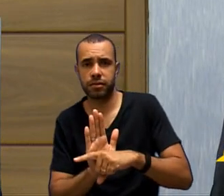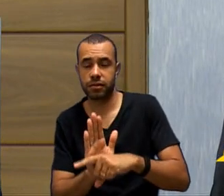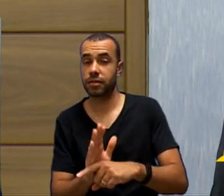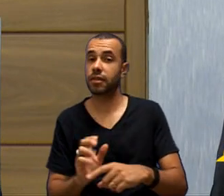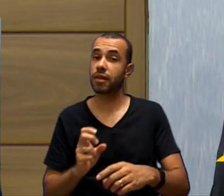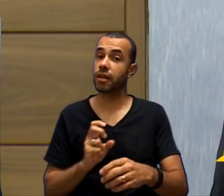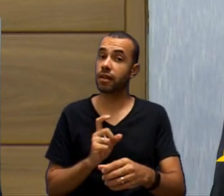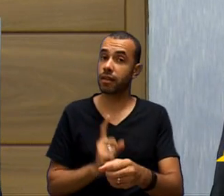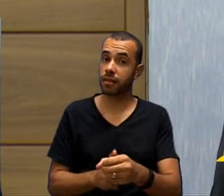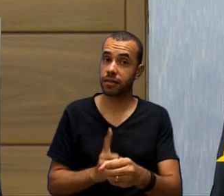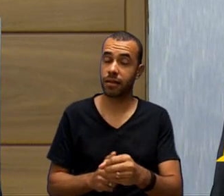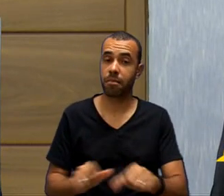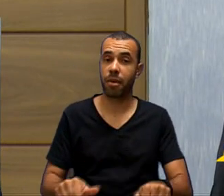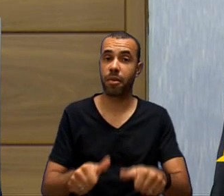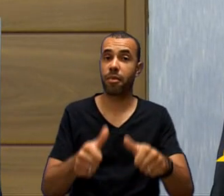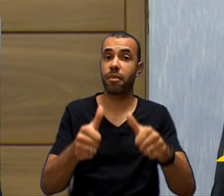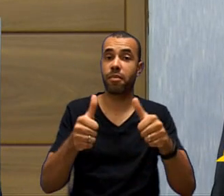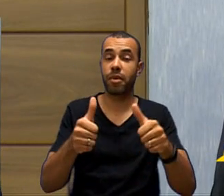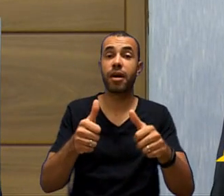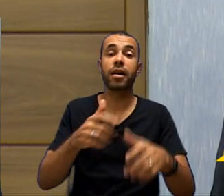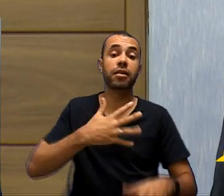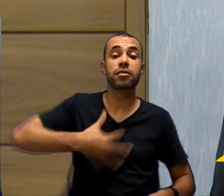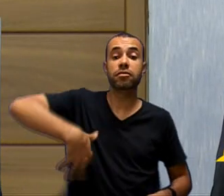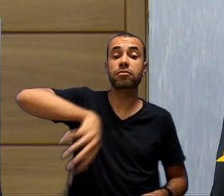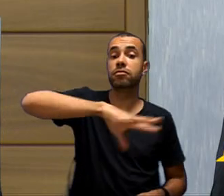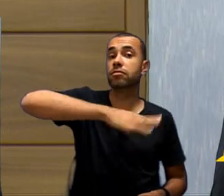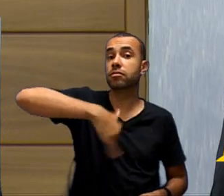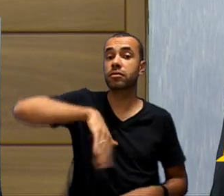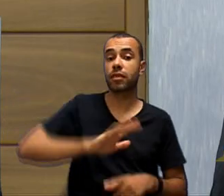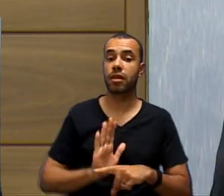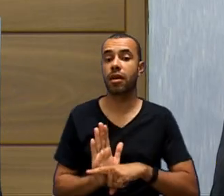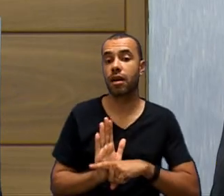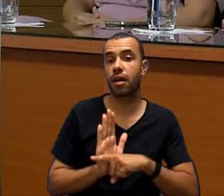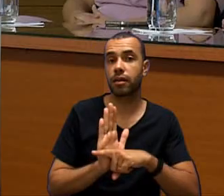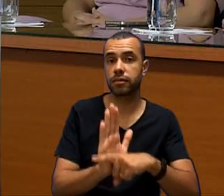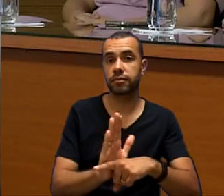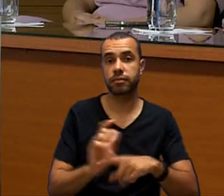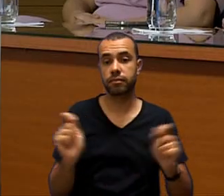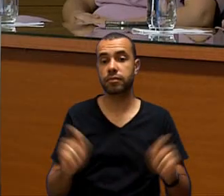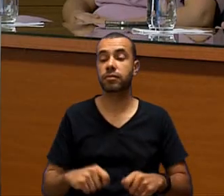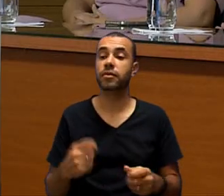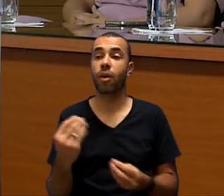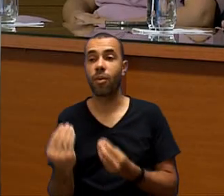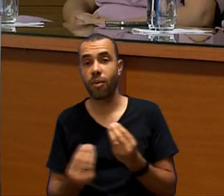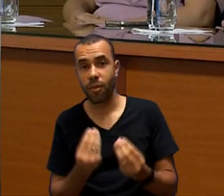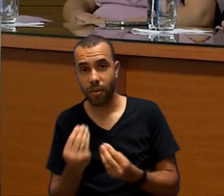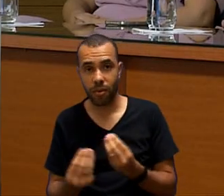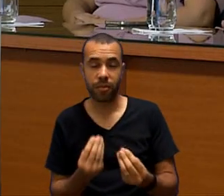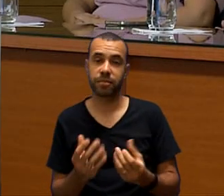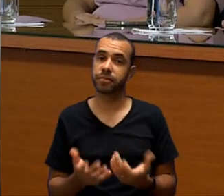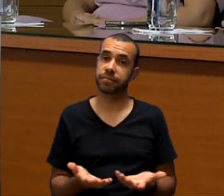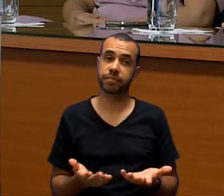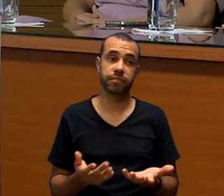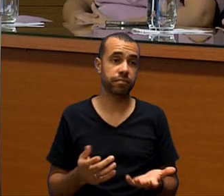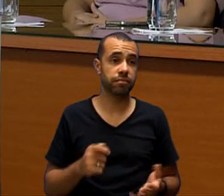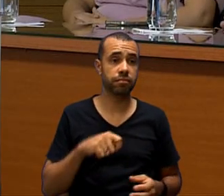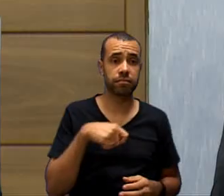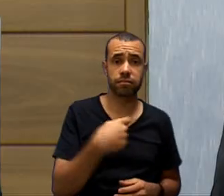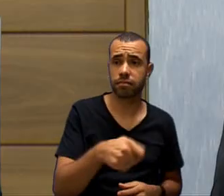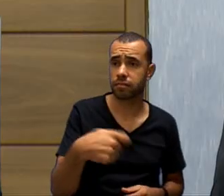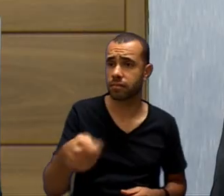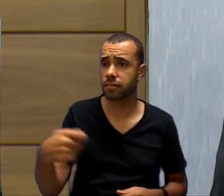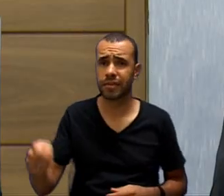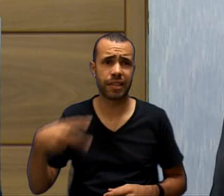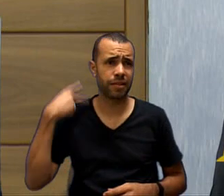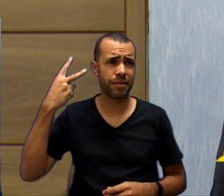todos nós podemos fazer que isso aconteça. Não precisamos ser vereadores, vereadoras,